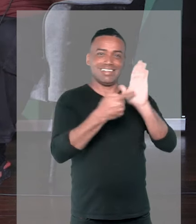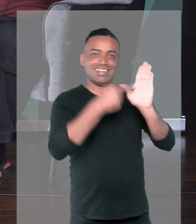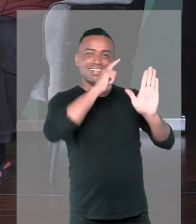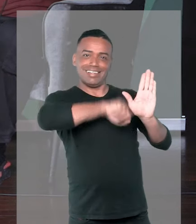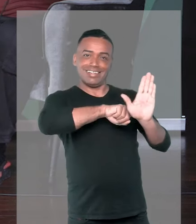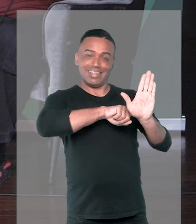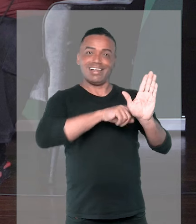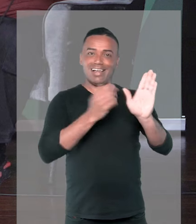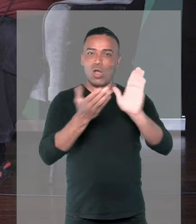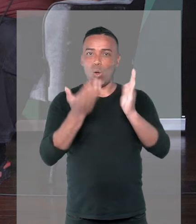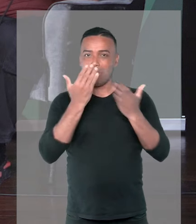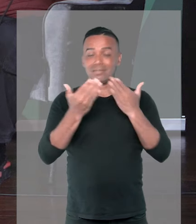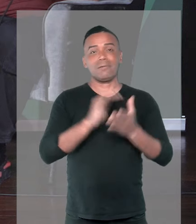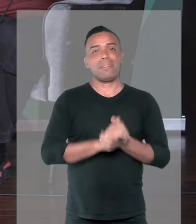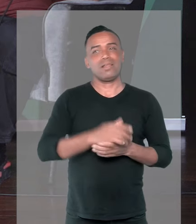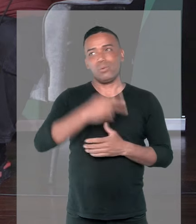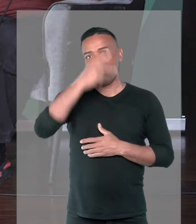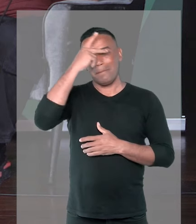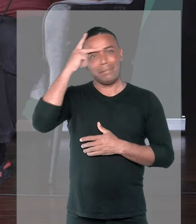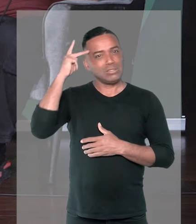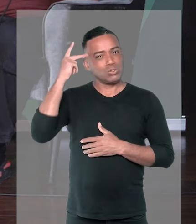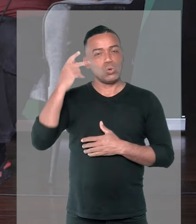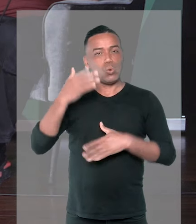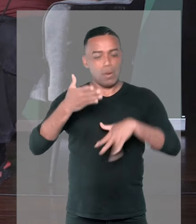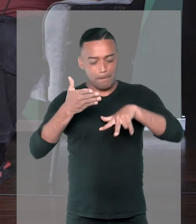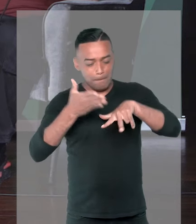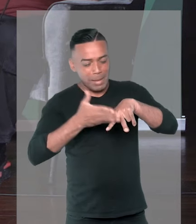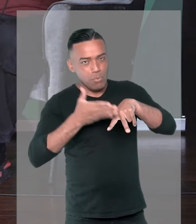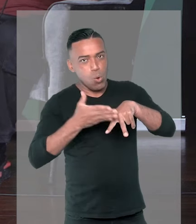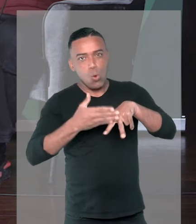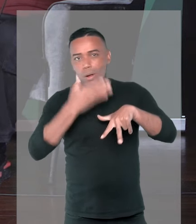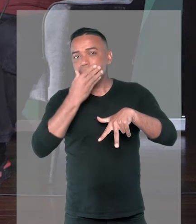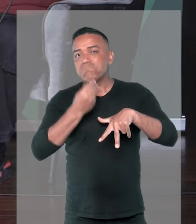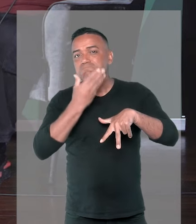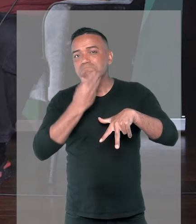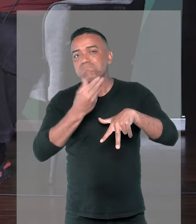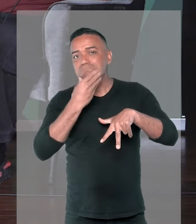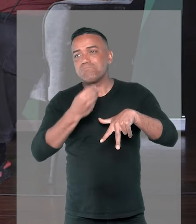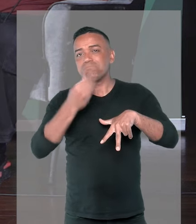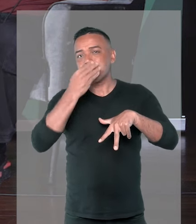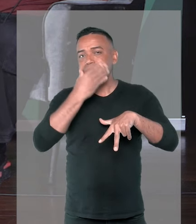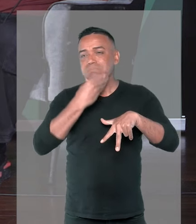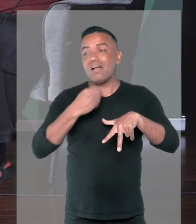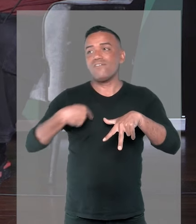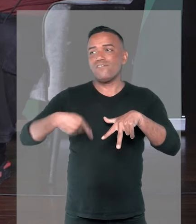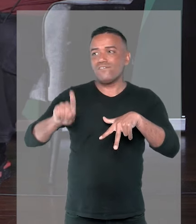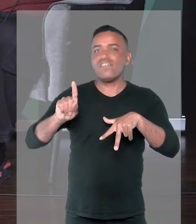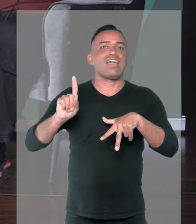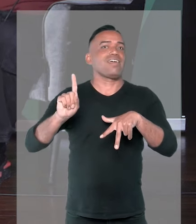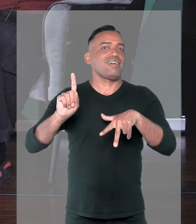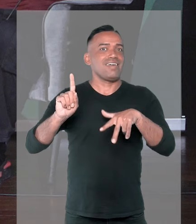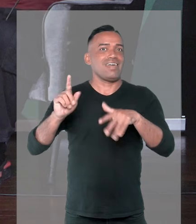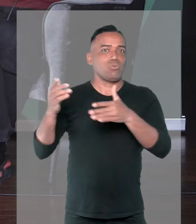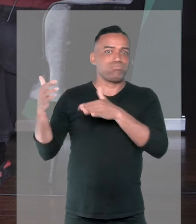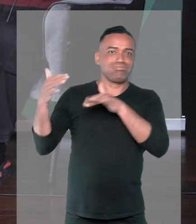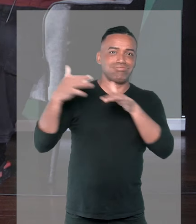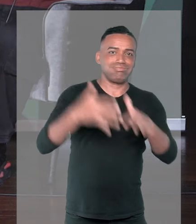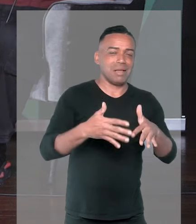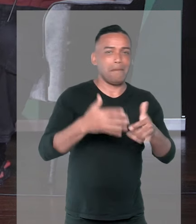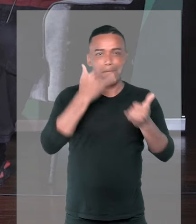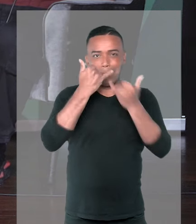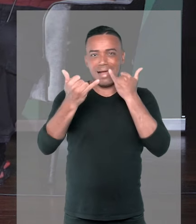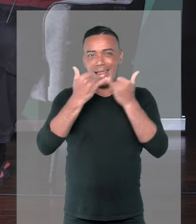um um povo de bermudas e e barba e sandália japonesa saiu fazendo um círculo por fora como se fosse aqueles